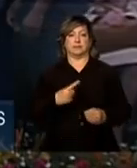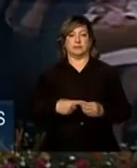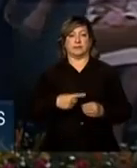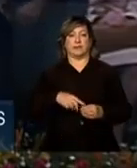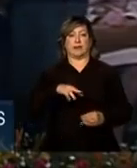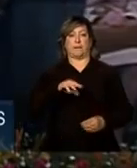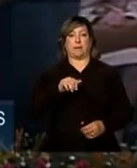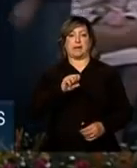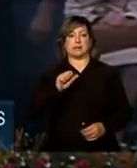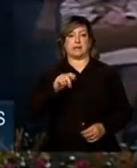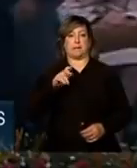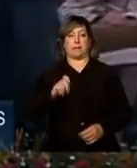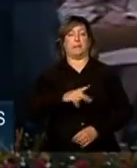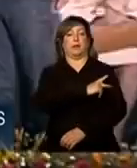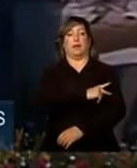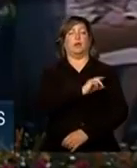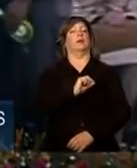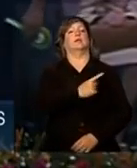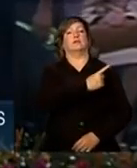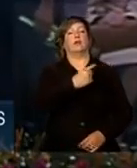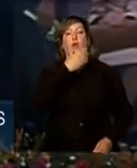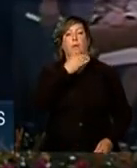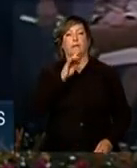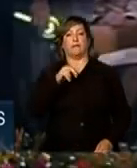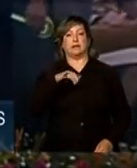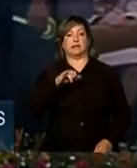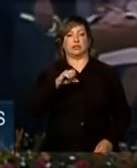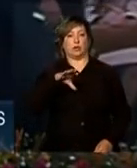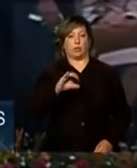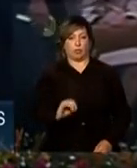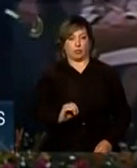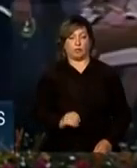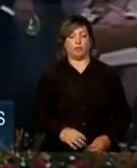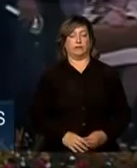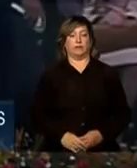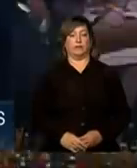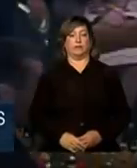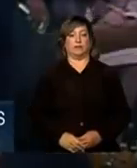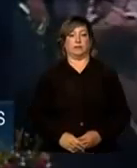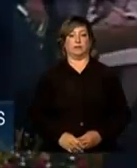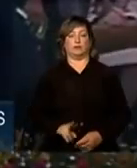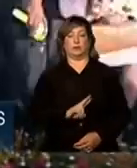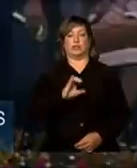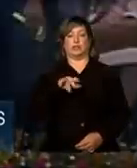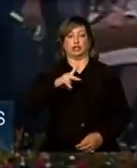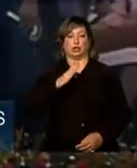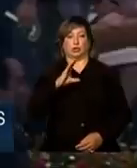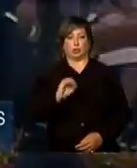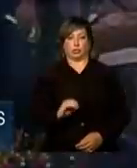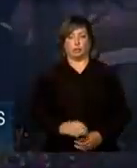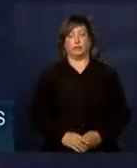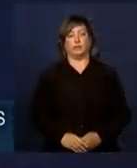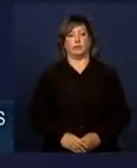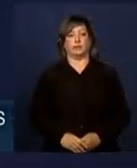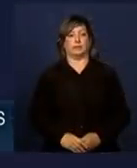Massapê do Piauí, Francisco Epifânio Carvalho Reis, o Chico Carvalho;